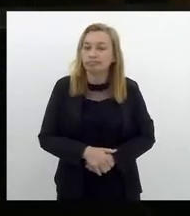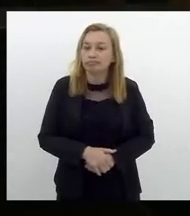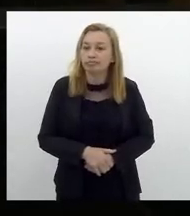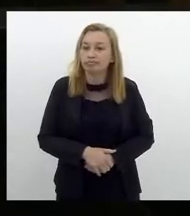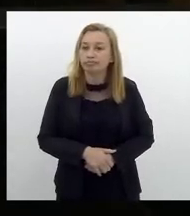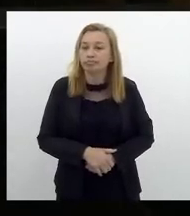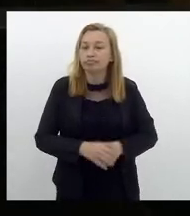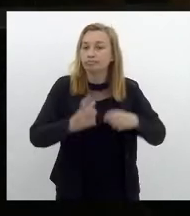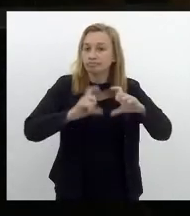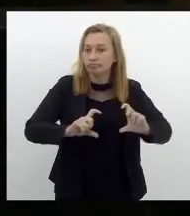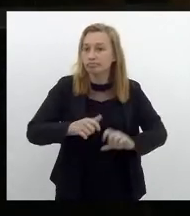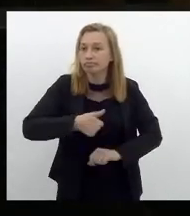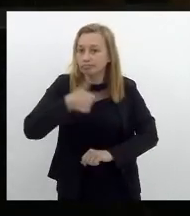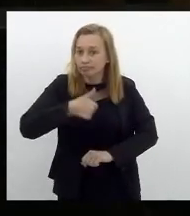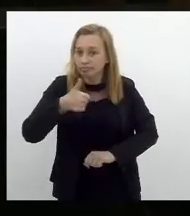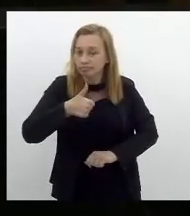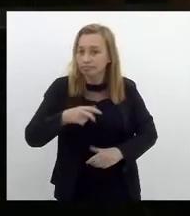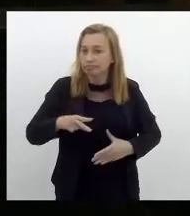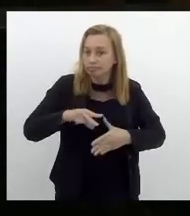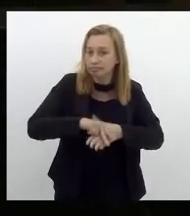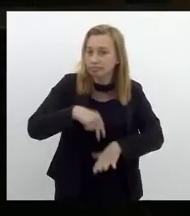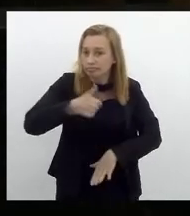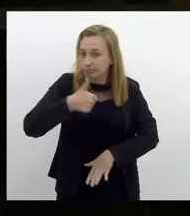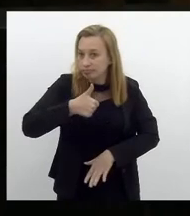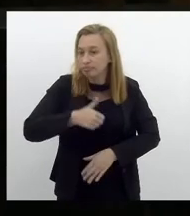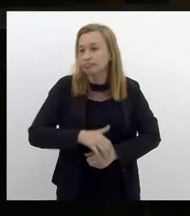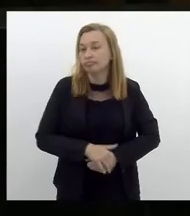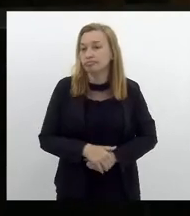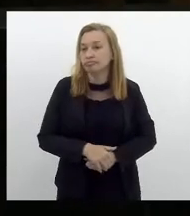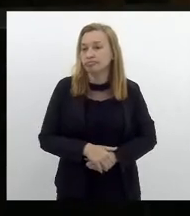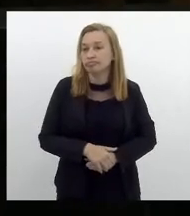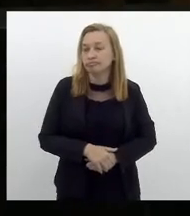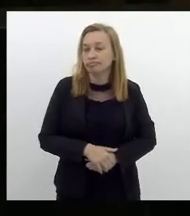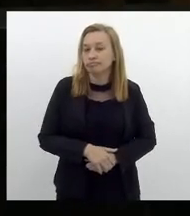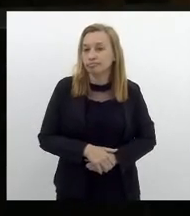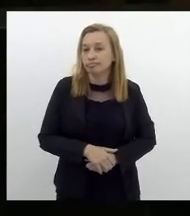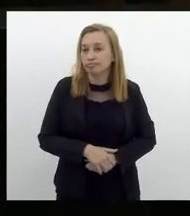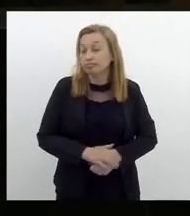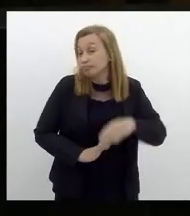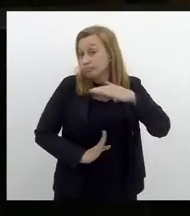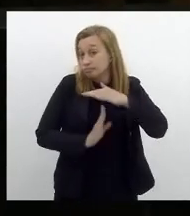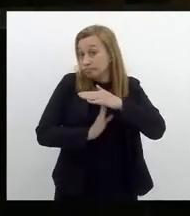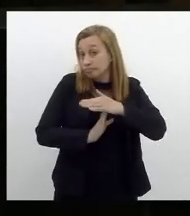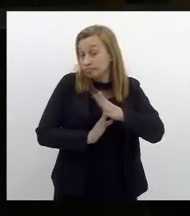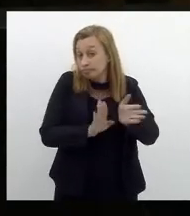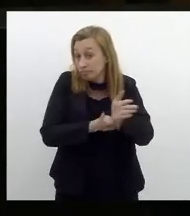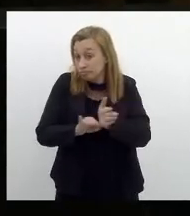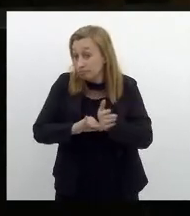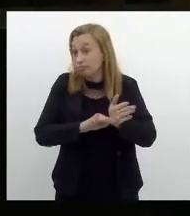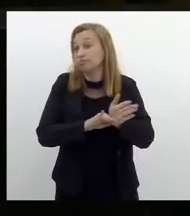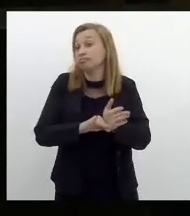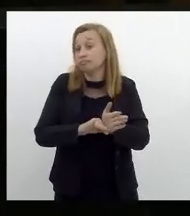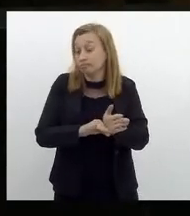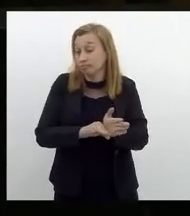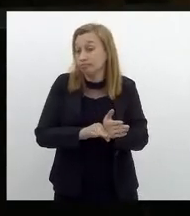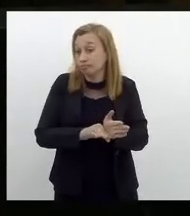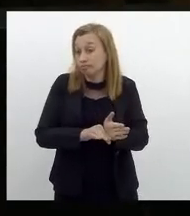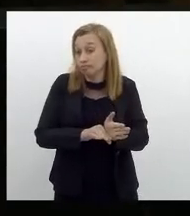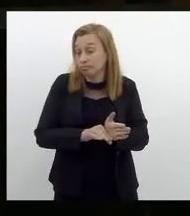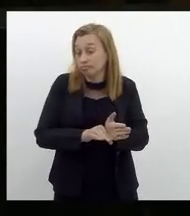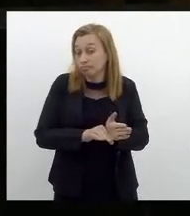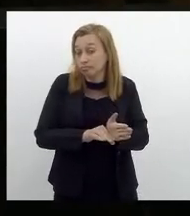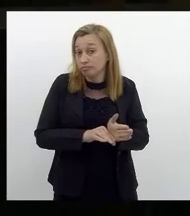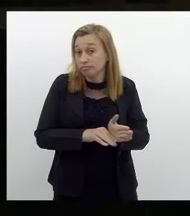parágrafo 1º, inciso 1º, né? Parágrafo 1º diz que o limite do teto, inciso 1º, para